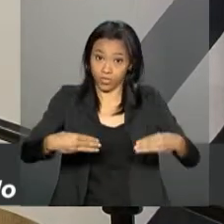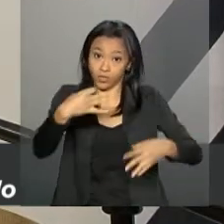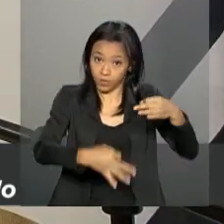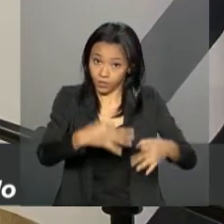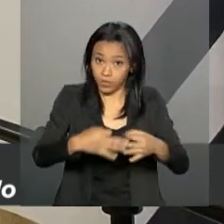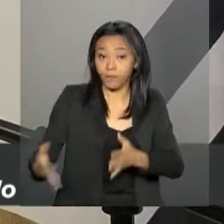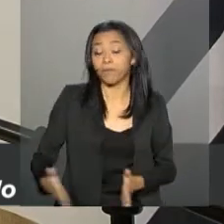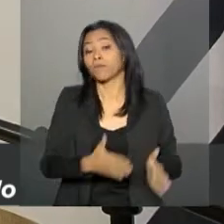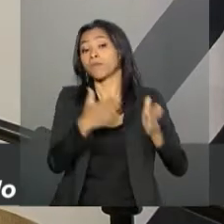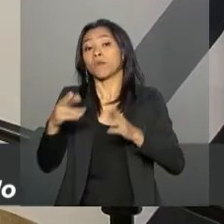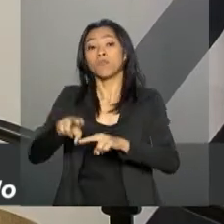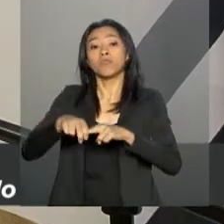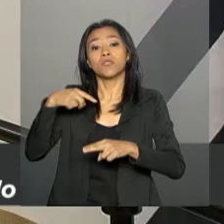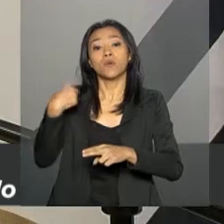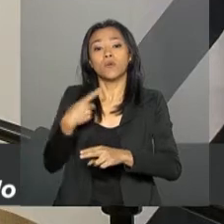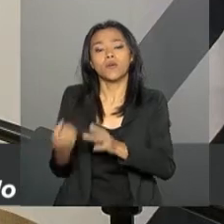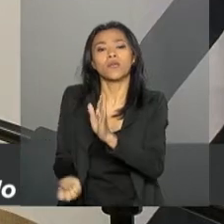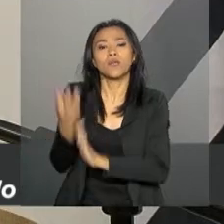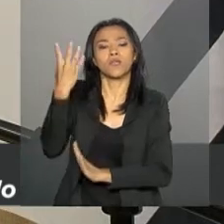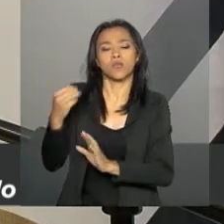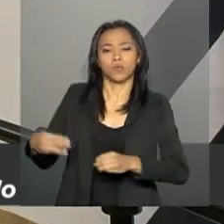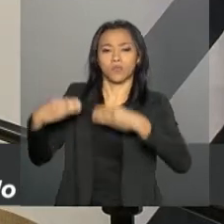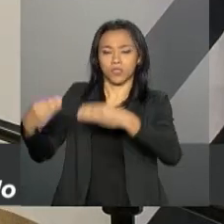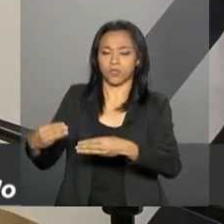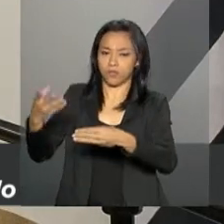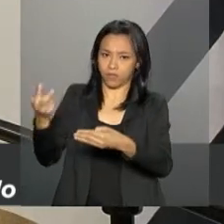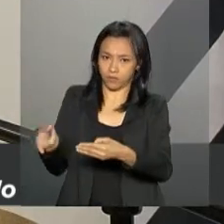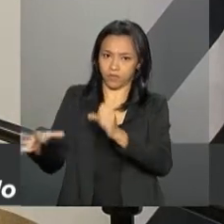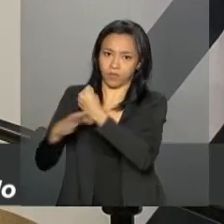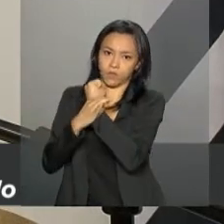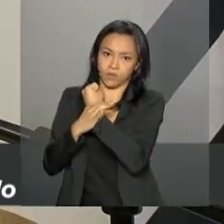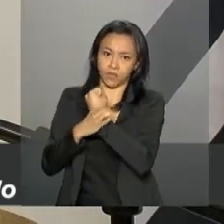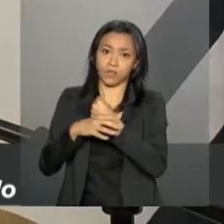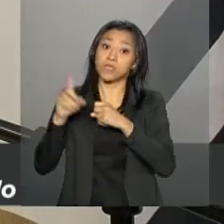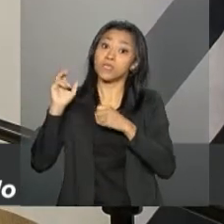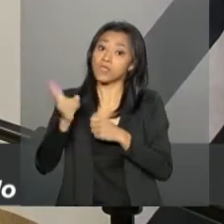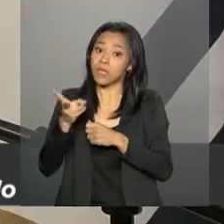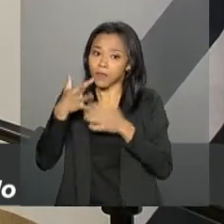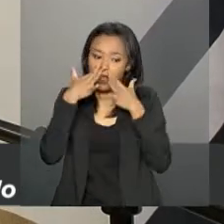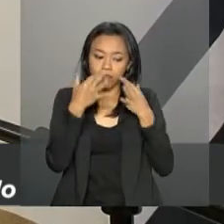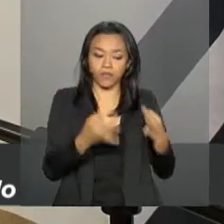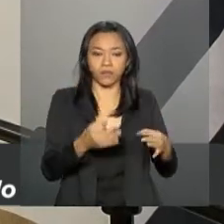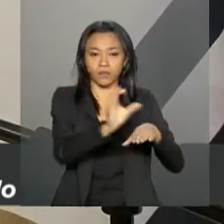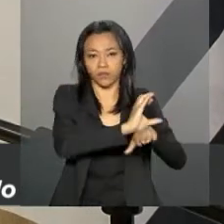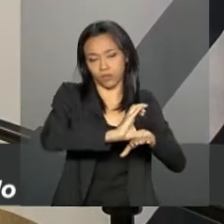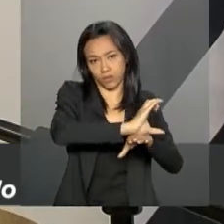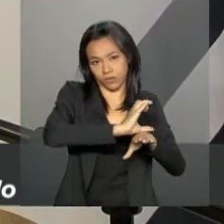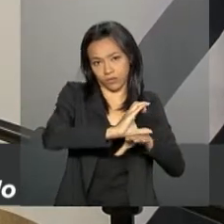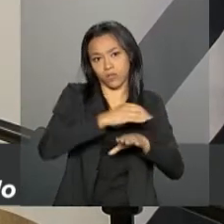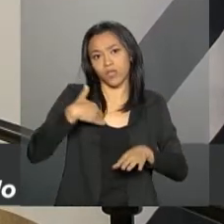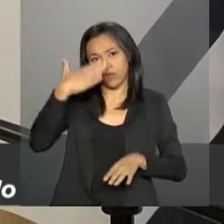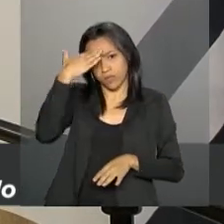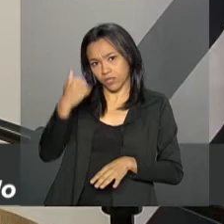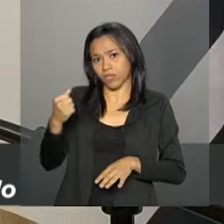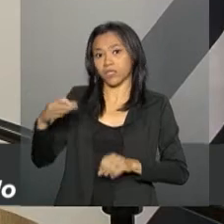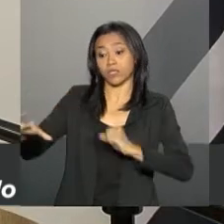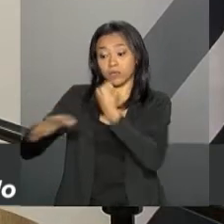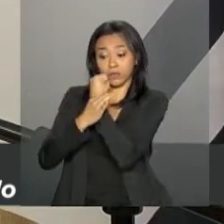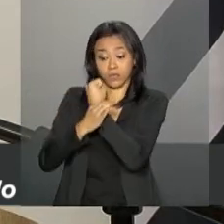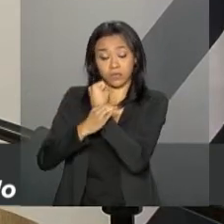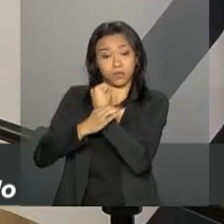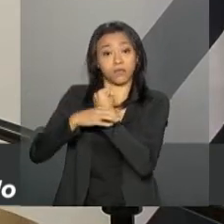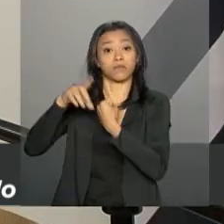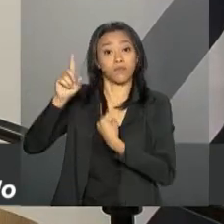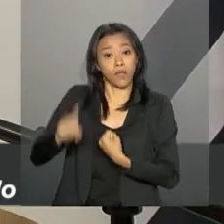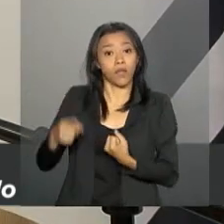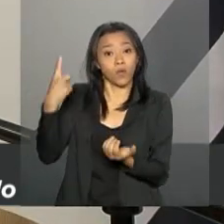Ministério da Segurança Pública. Sempre atento, naturalmente, ao texto constitucional. Eu sei que segurança pública é competência